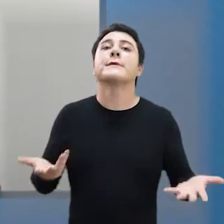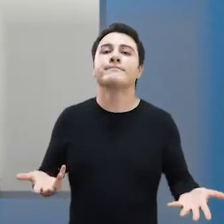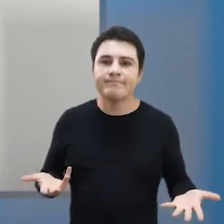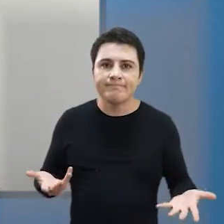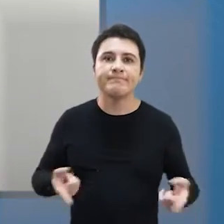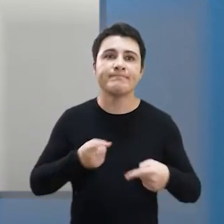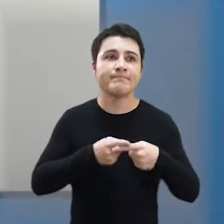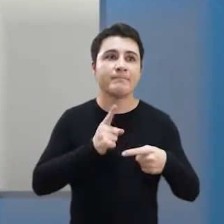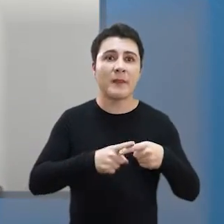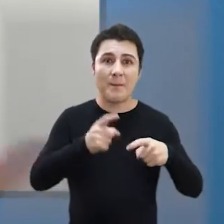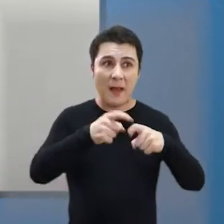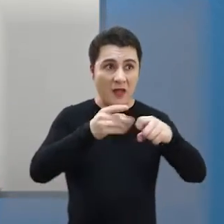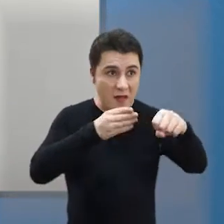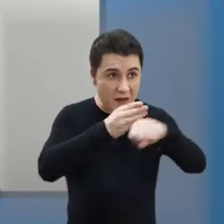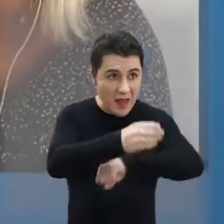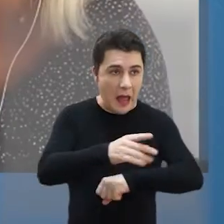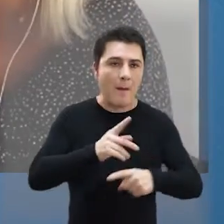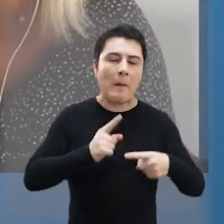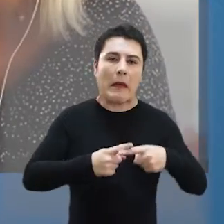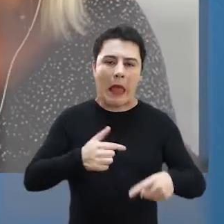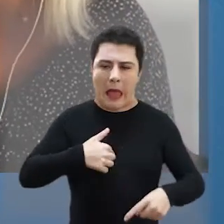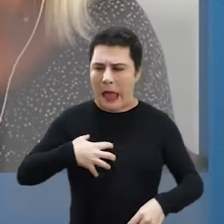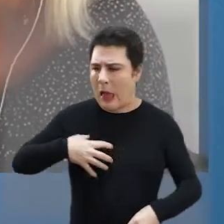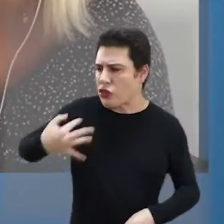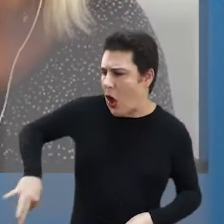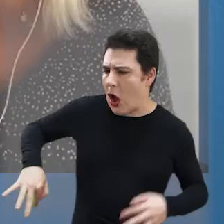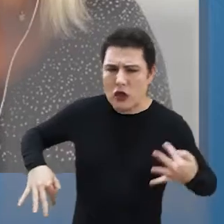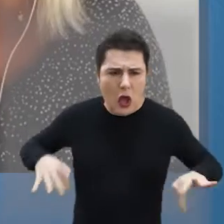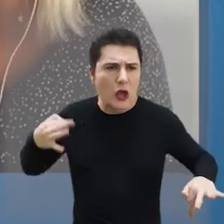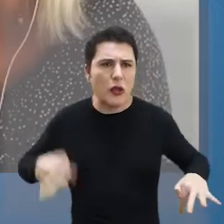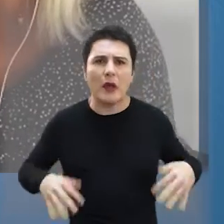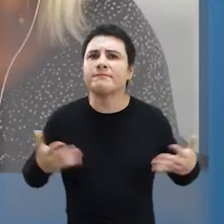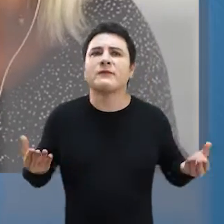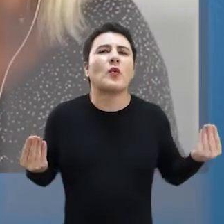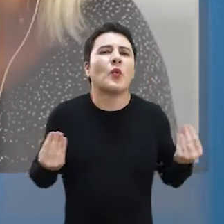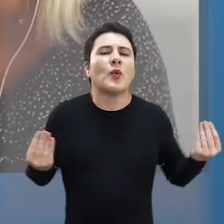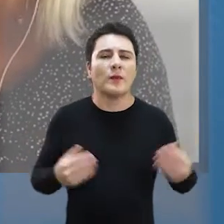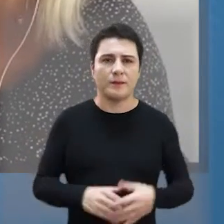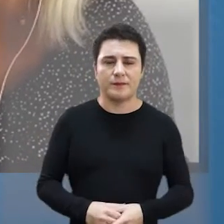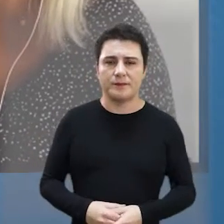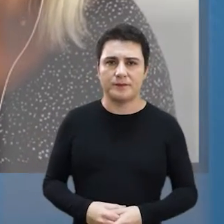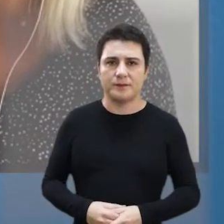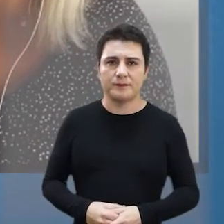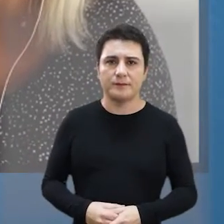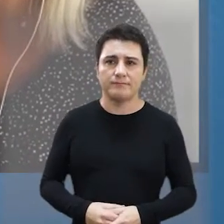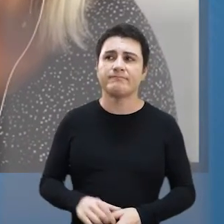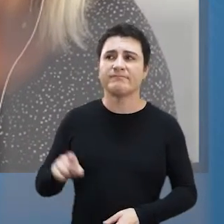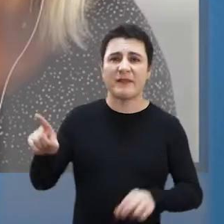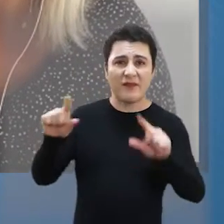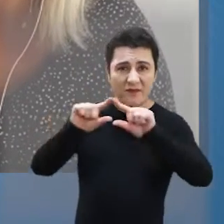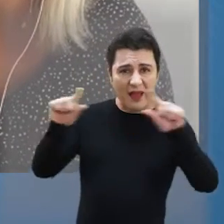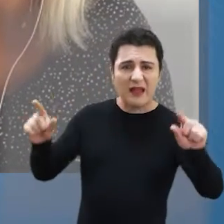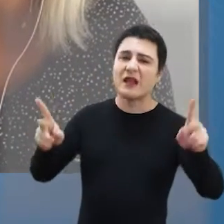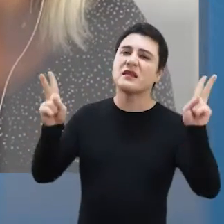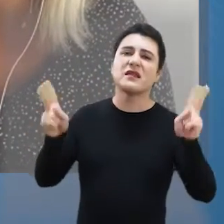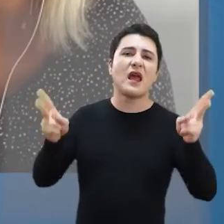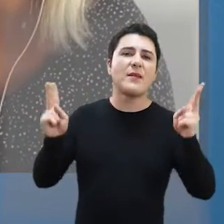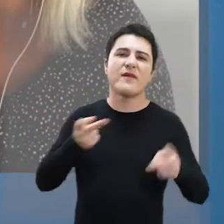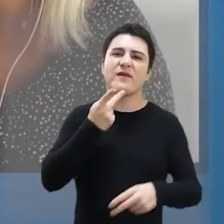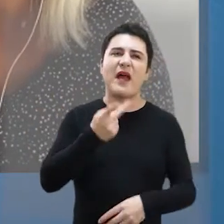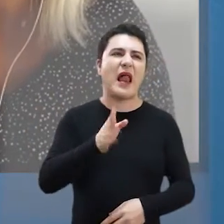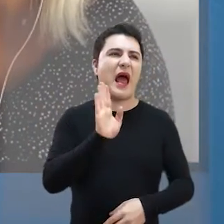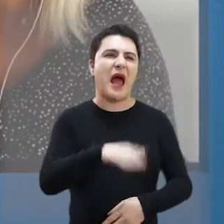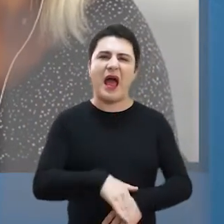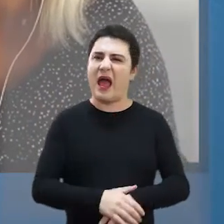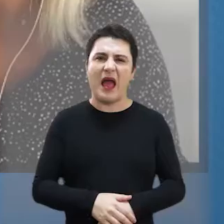maioria das vezes quando você só procura o médico quando sente uma dor ou está com um quadro mais grave? Esse ditado é comum. Sempre o homem